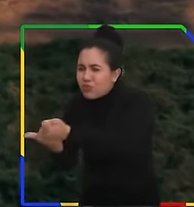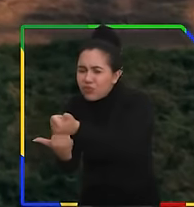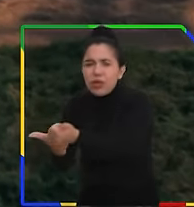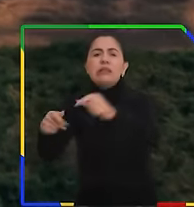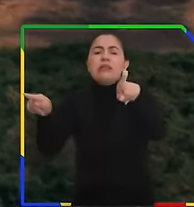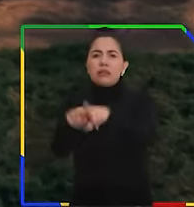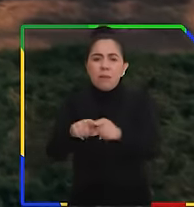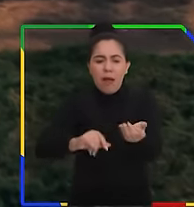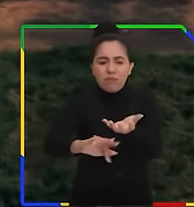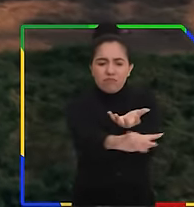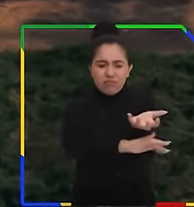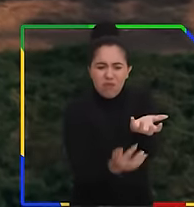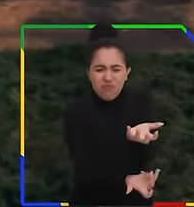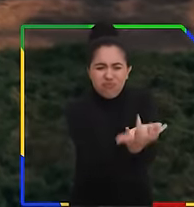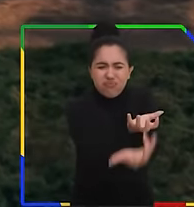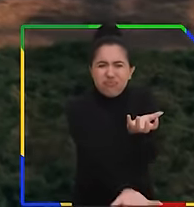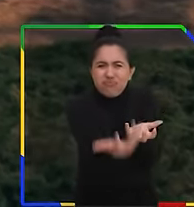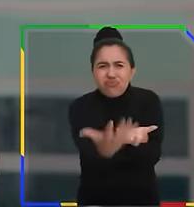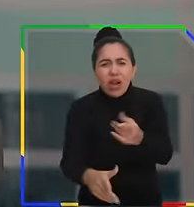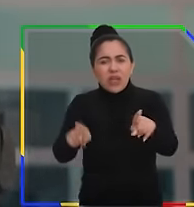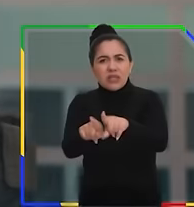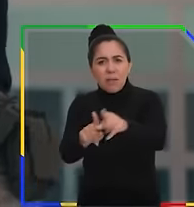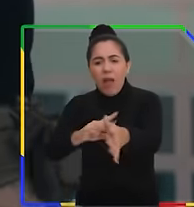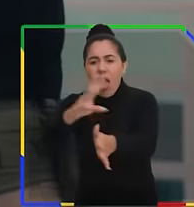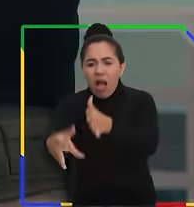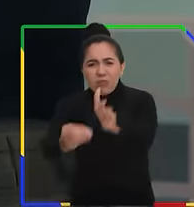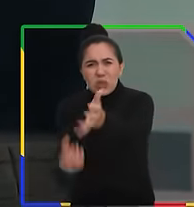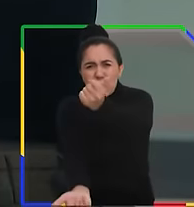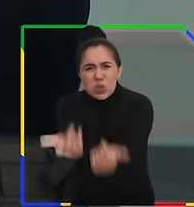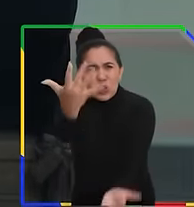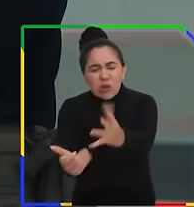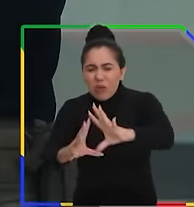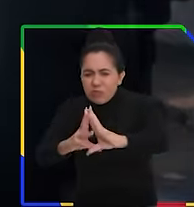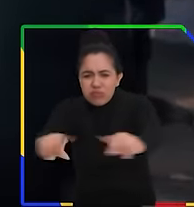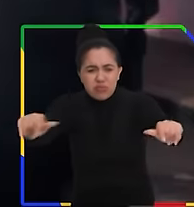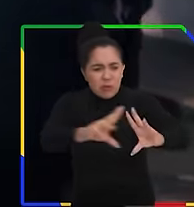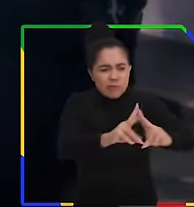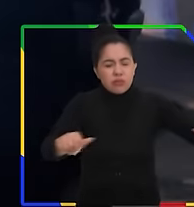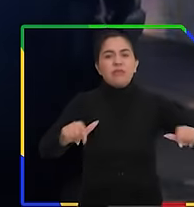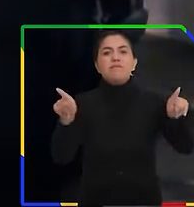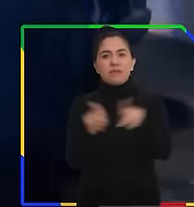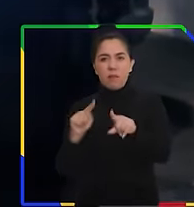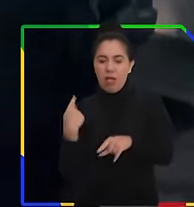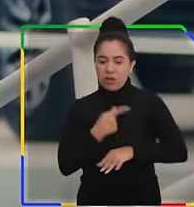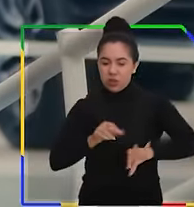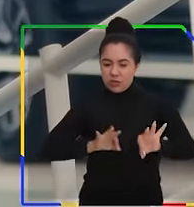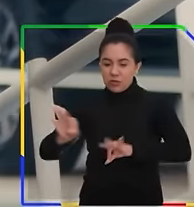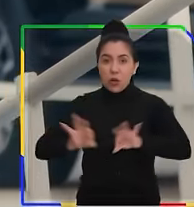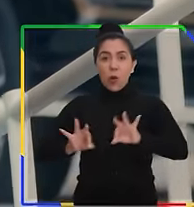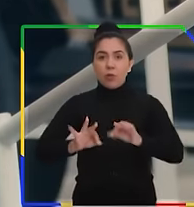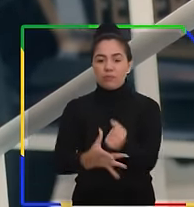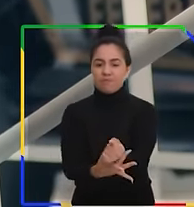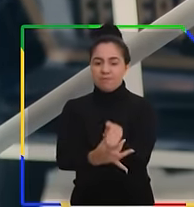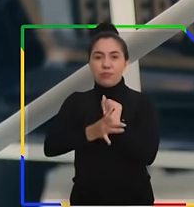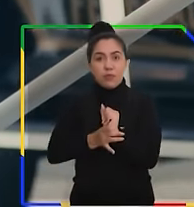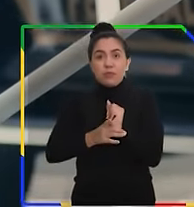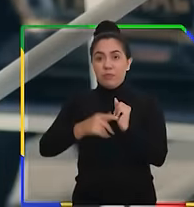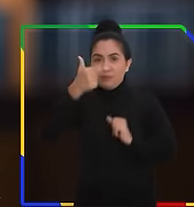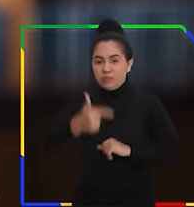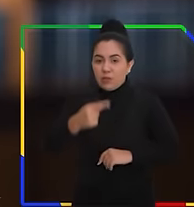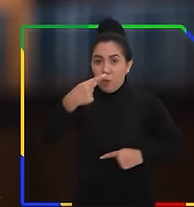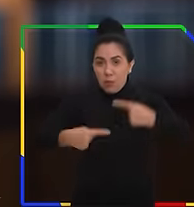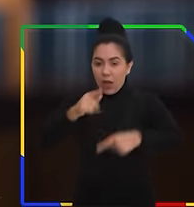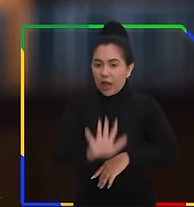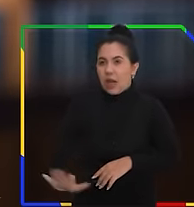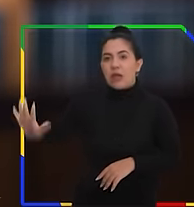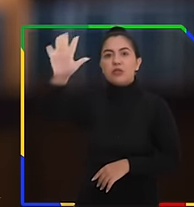também das queimadas no Pantanal e na Amazônia. E será assim também na criação de uma política nacional de segurança pública